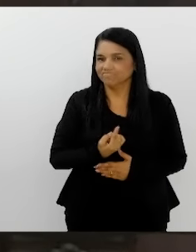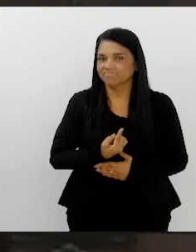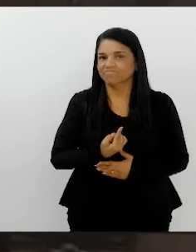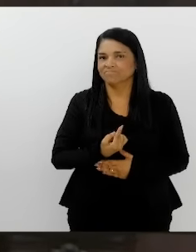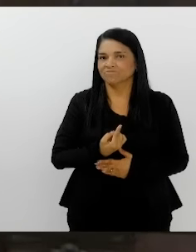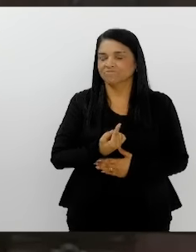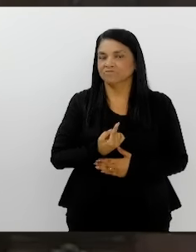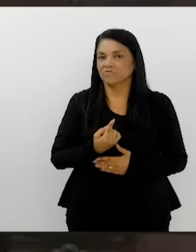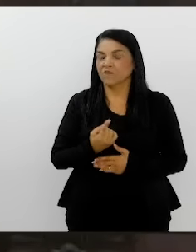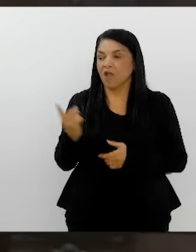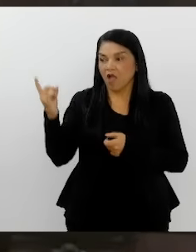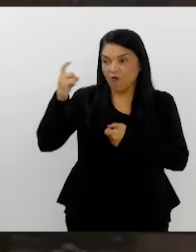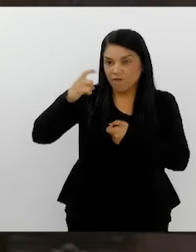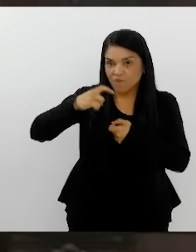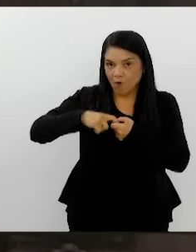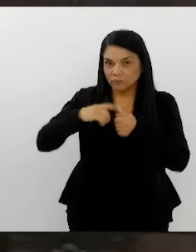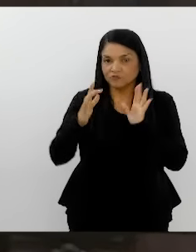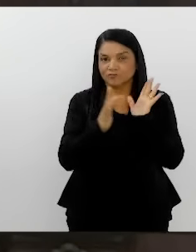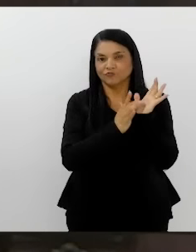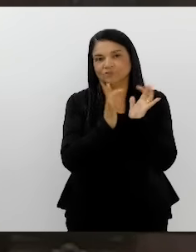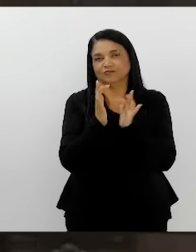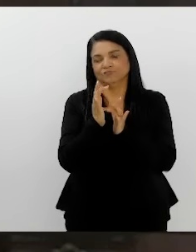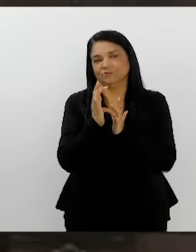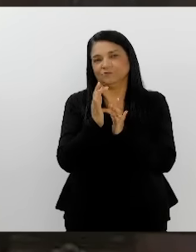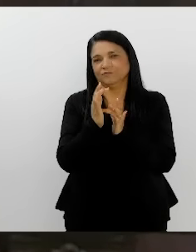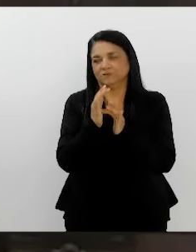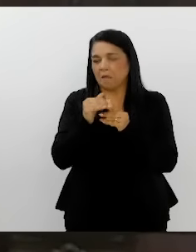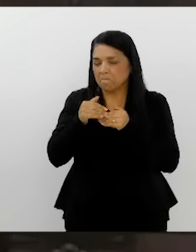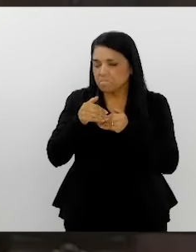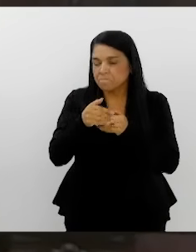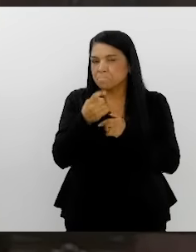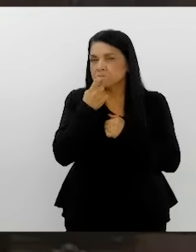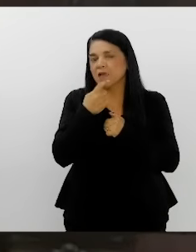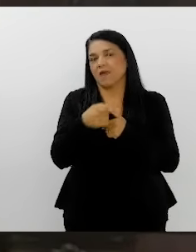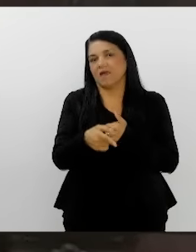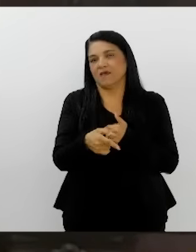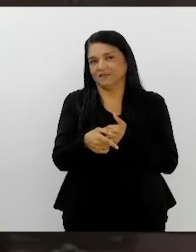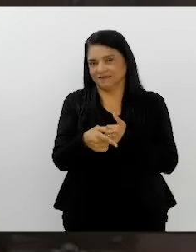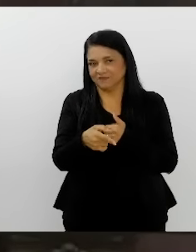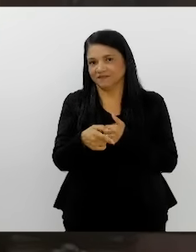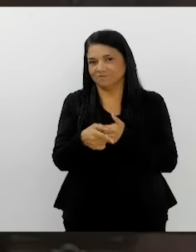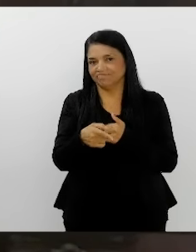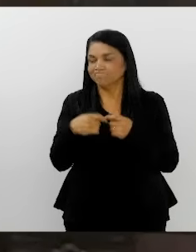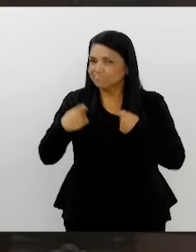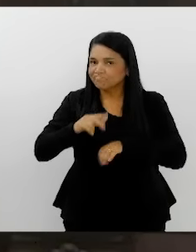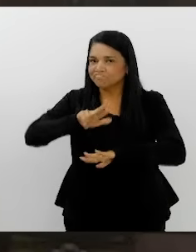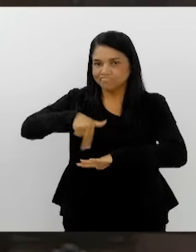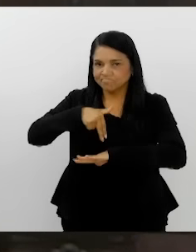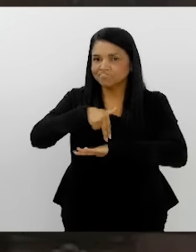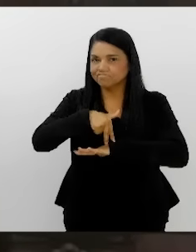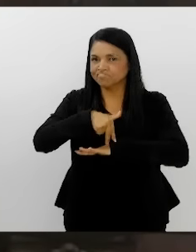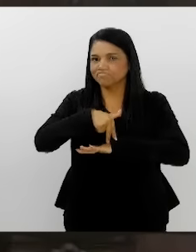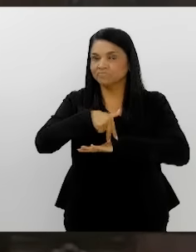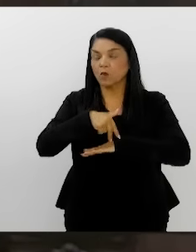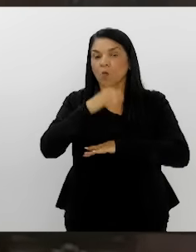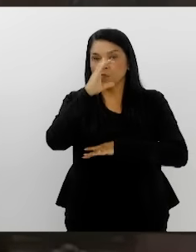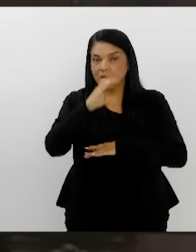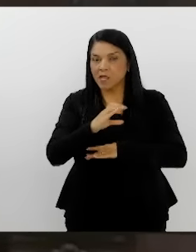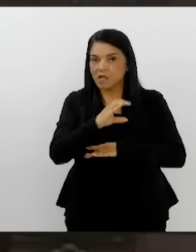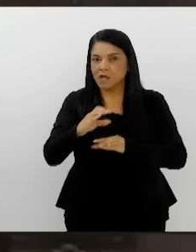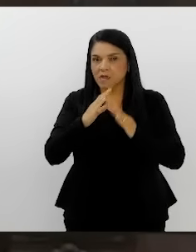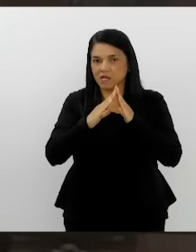nosso Senhor está cada vez mais próxima e nós precisamos nos posicionar como Igreja de Deus